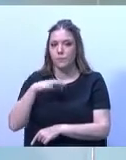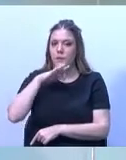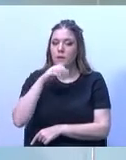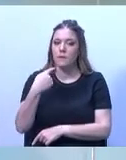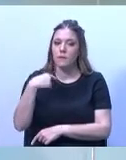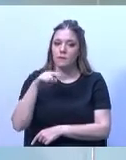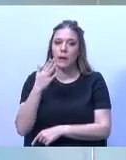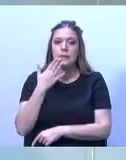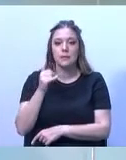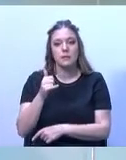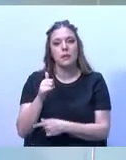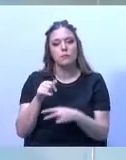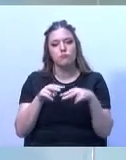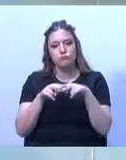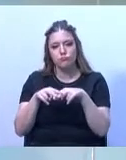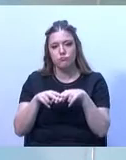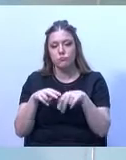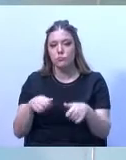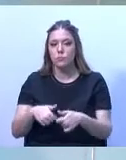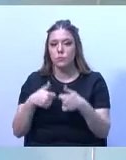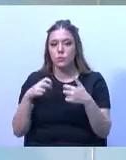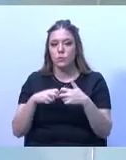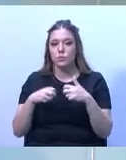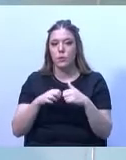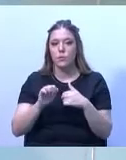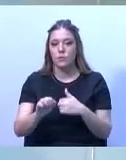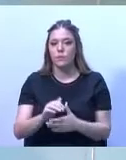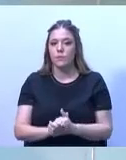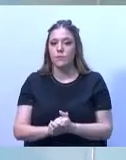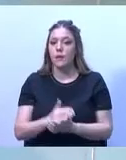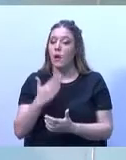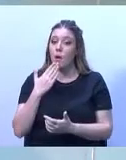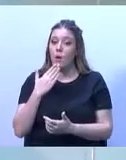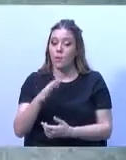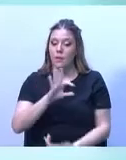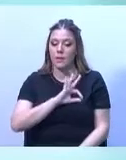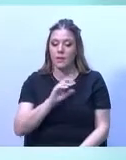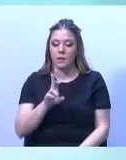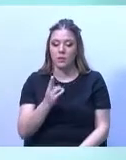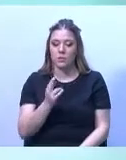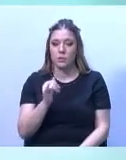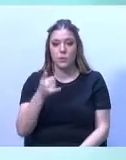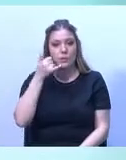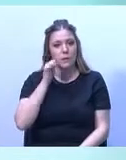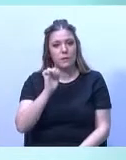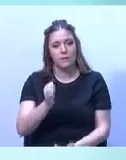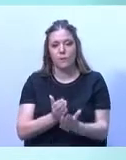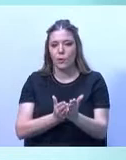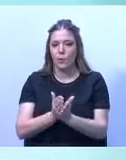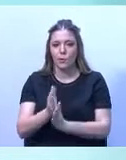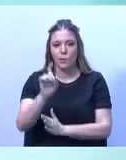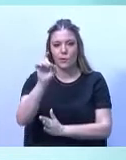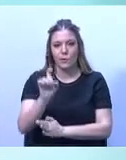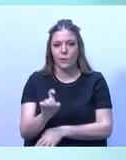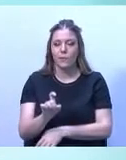tentar fazer um estudo mais exaustivo do seu problema. Muito obrigada, Sr. Rui, pela sua chamada. Continuação de um excelente dia. Uma boa